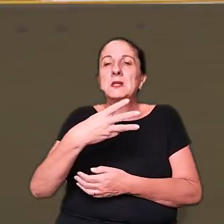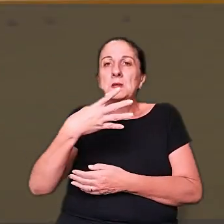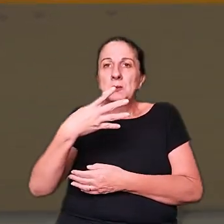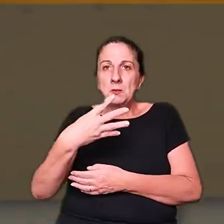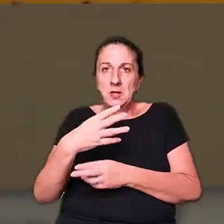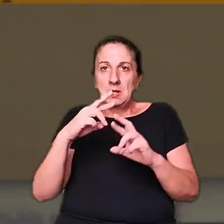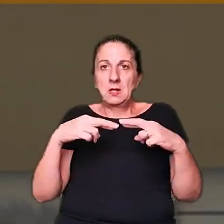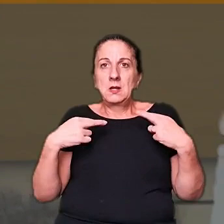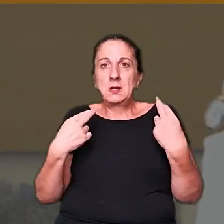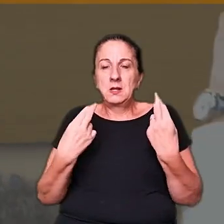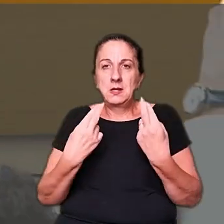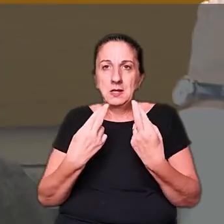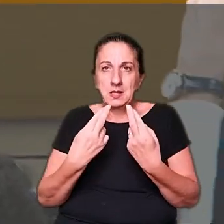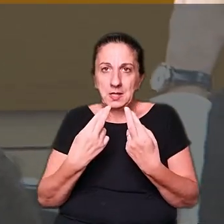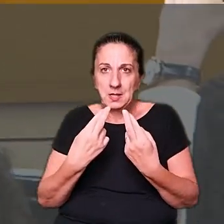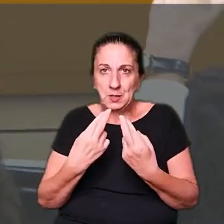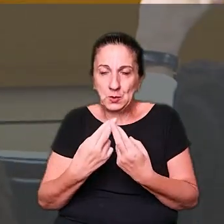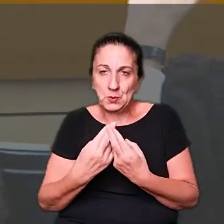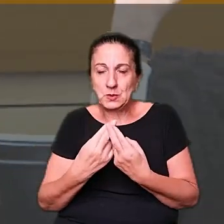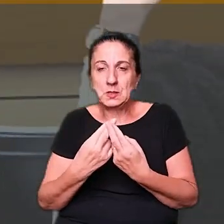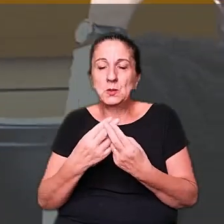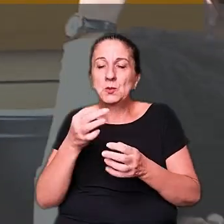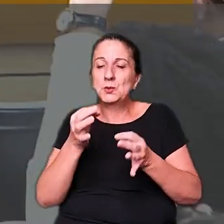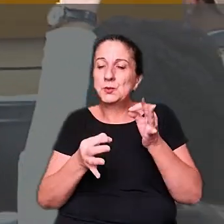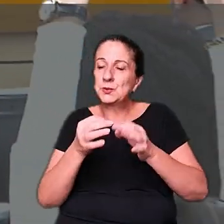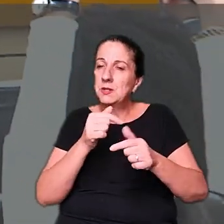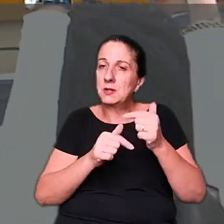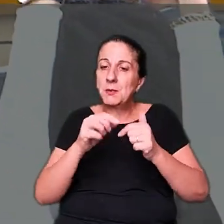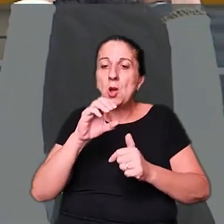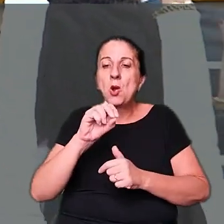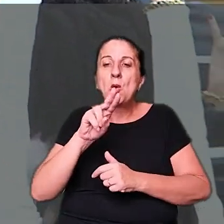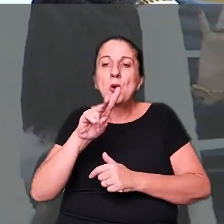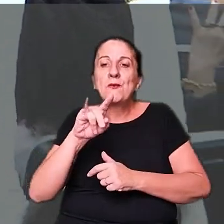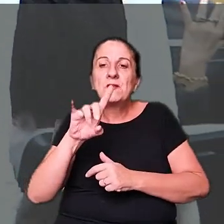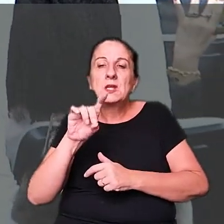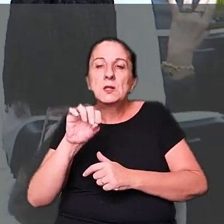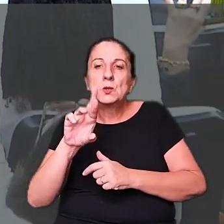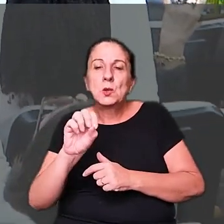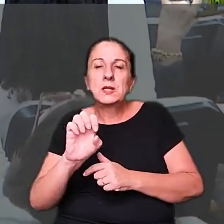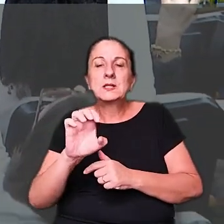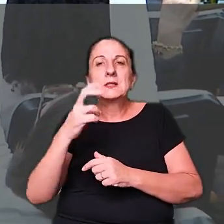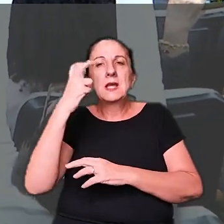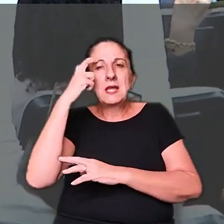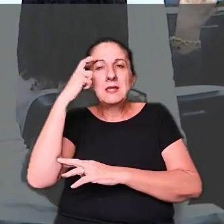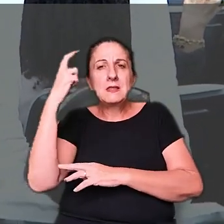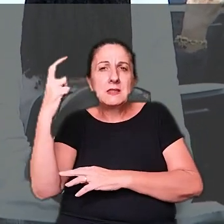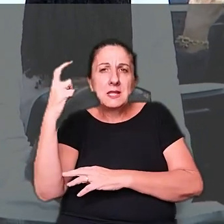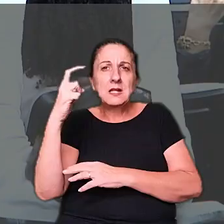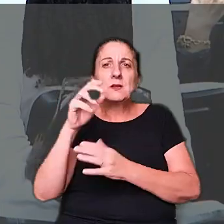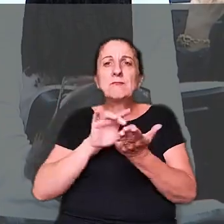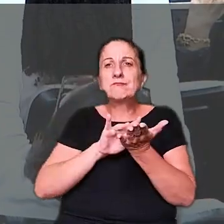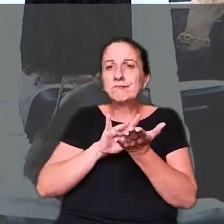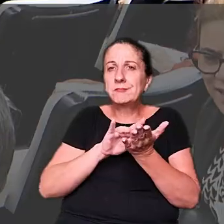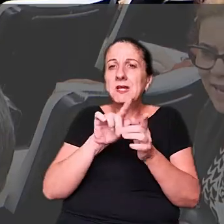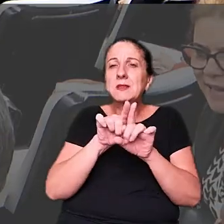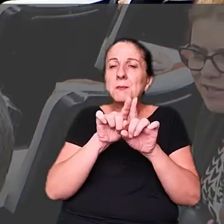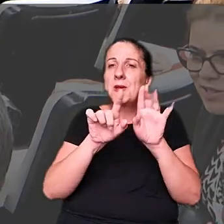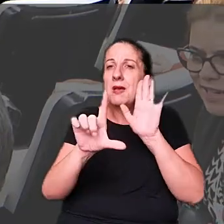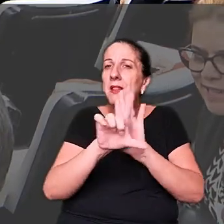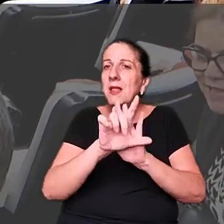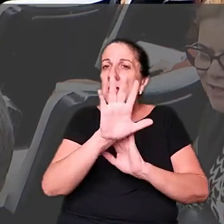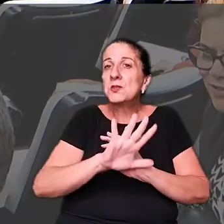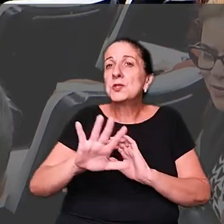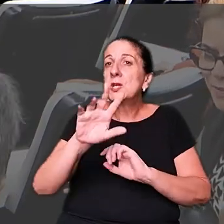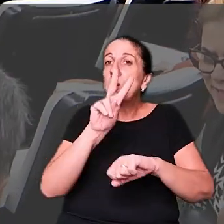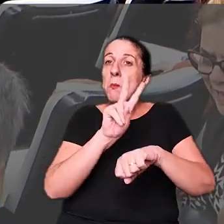A 34ª reunião de ouvidores da Justiça do Trabalho debateu temas como inteligência artificial no judiciário e a Lei